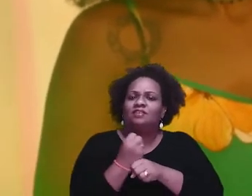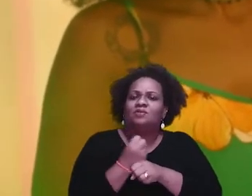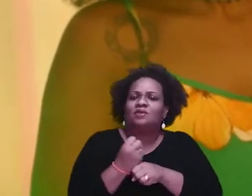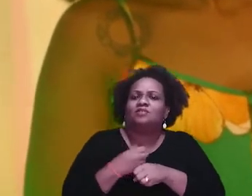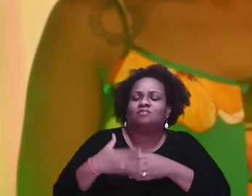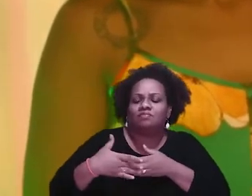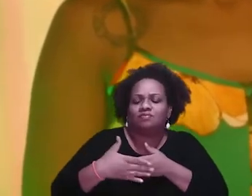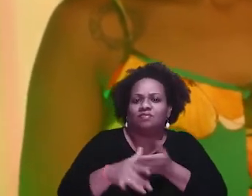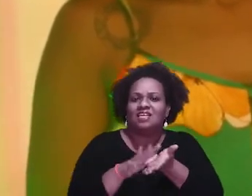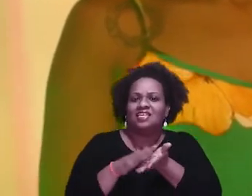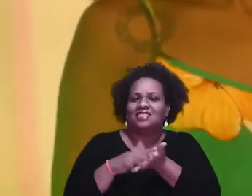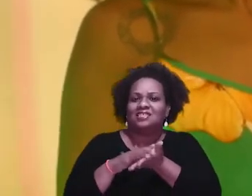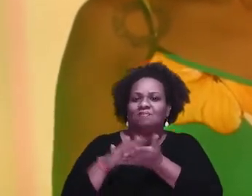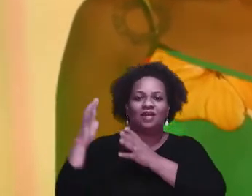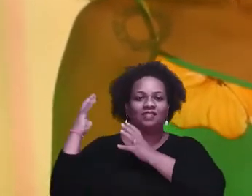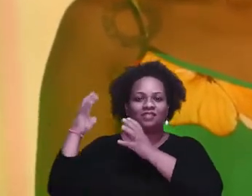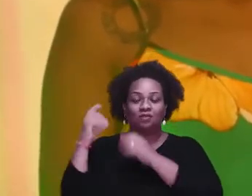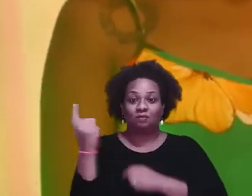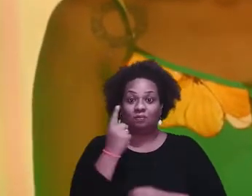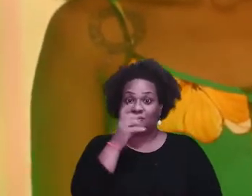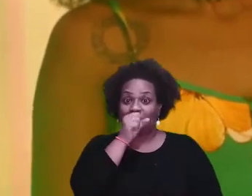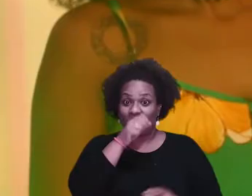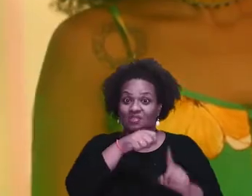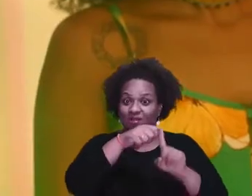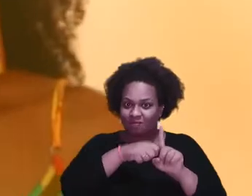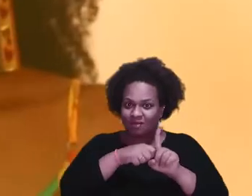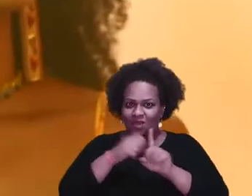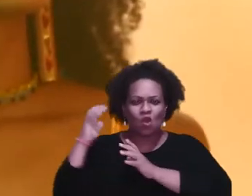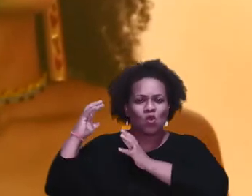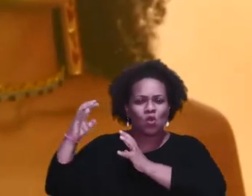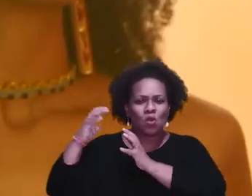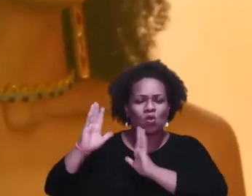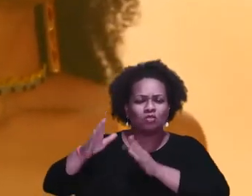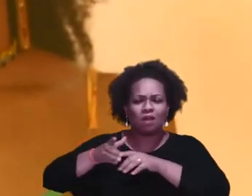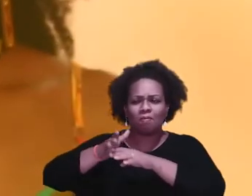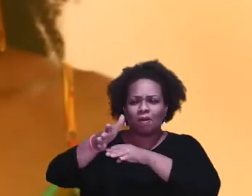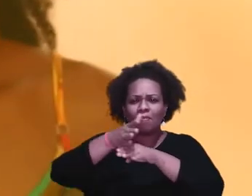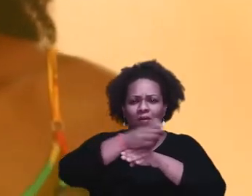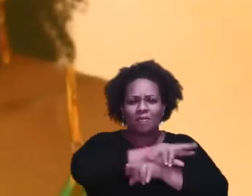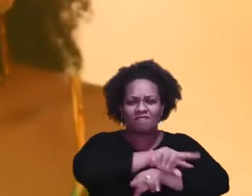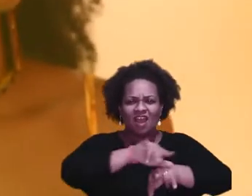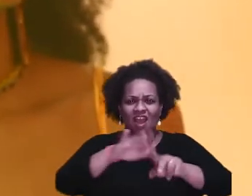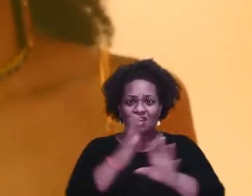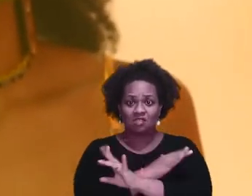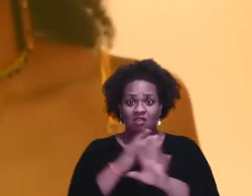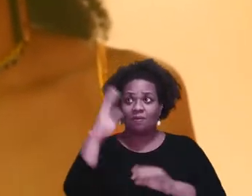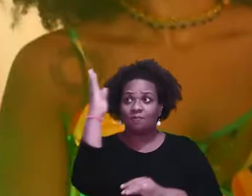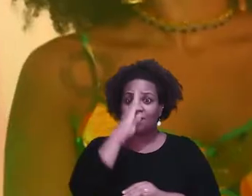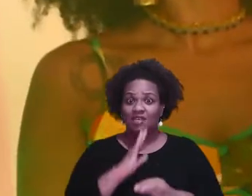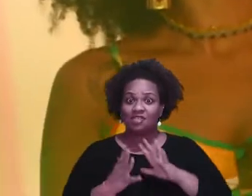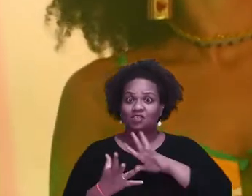25 anos consecutivos, a sambada de coco do Guadalupe todo o primeiro sábado do mês. O Coco de Ubingada já percorreu várias cidades do Brasil e do